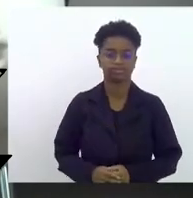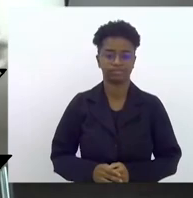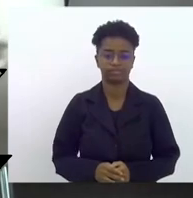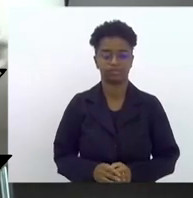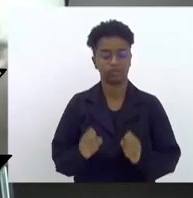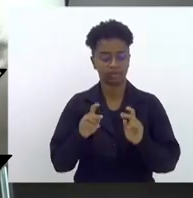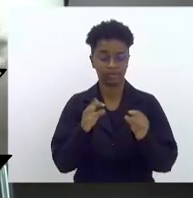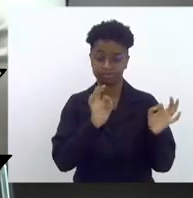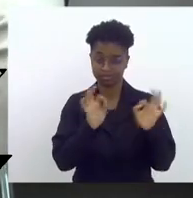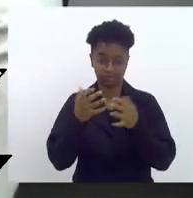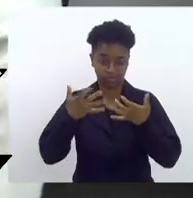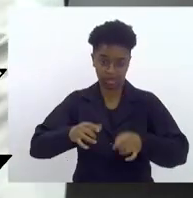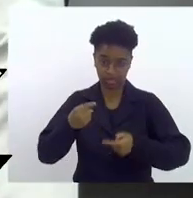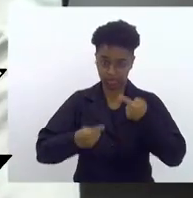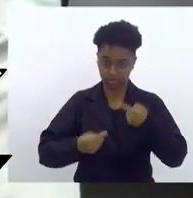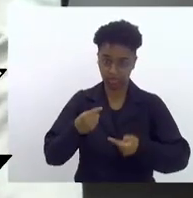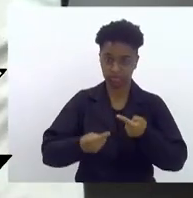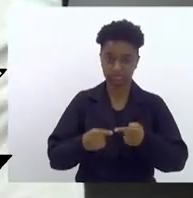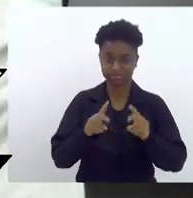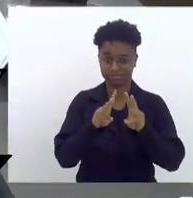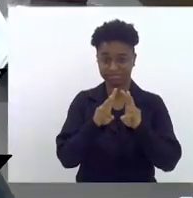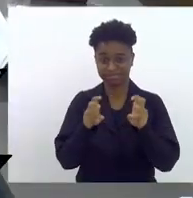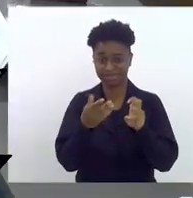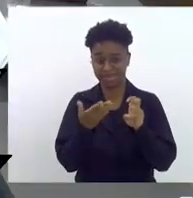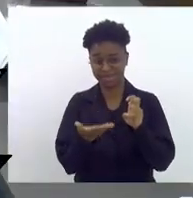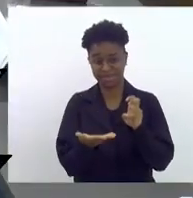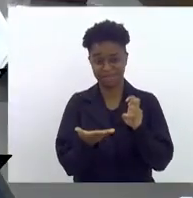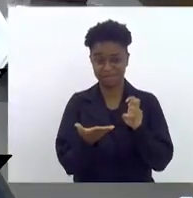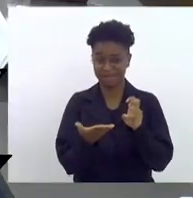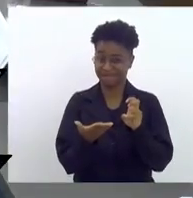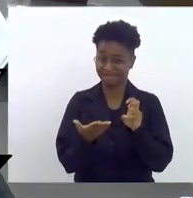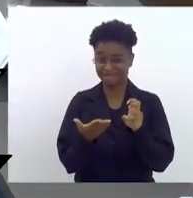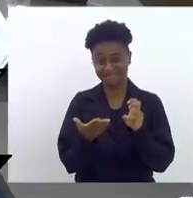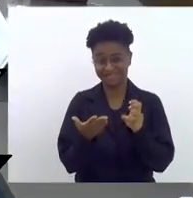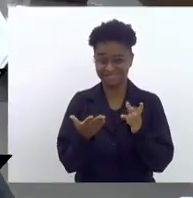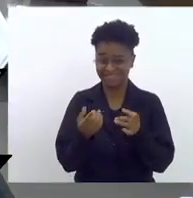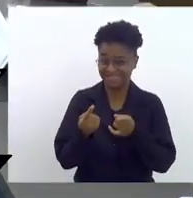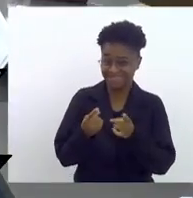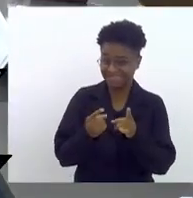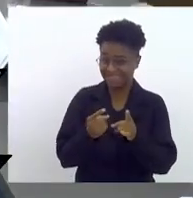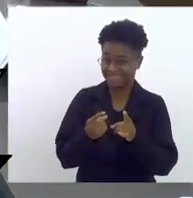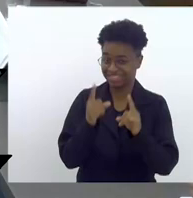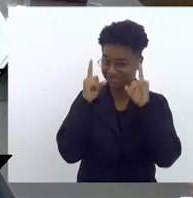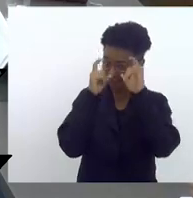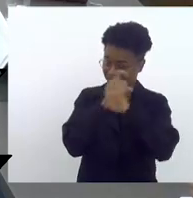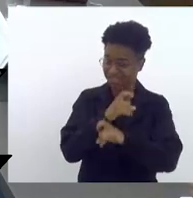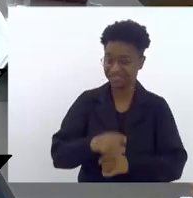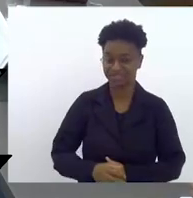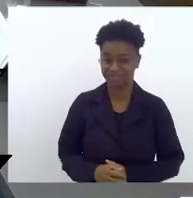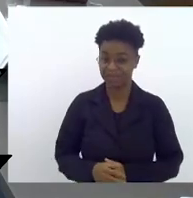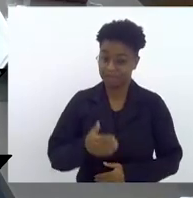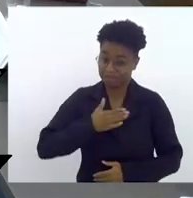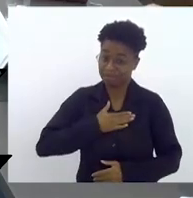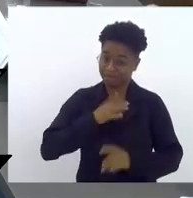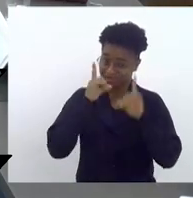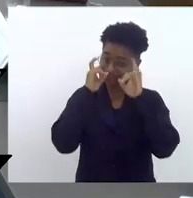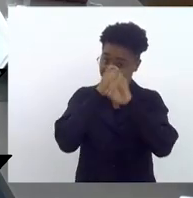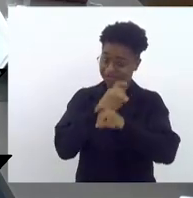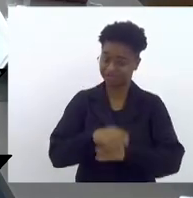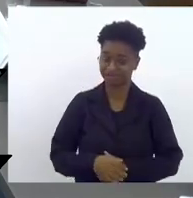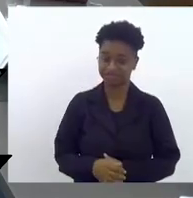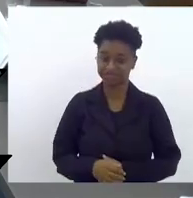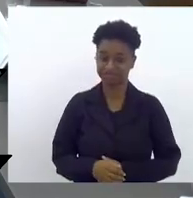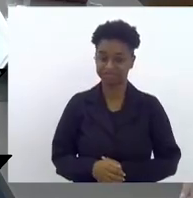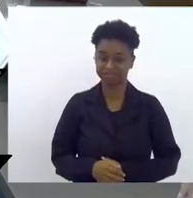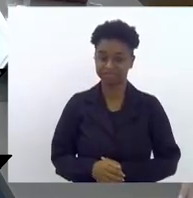não havendo Quem Queira discutir essa matéria tão conturbado tão penosa pelo menos para mim